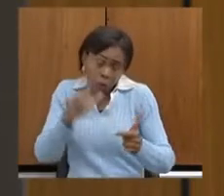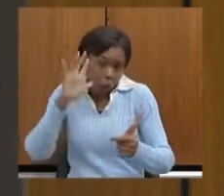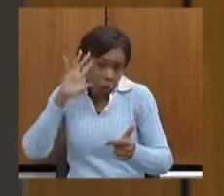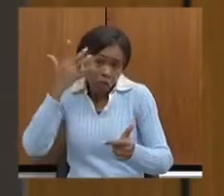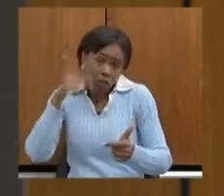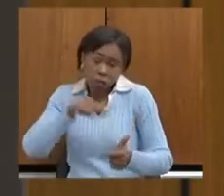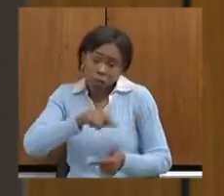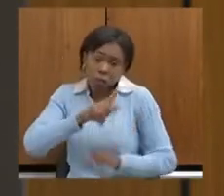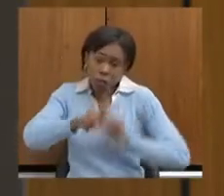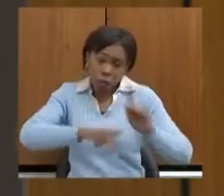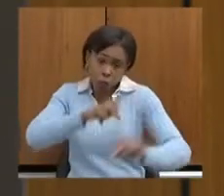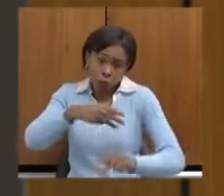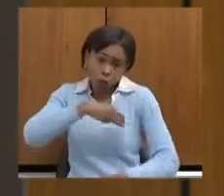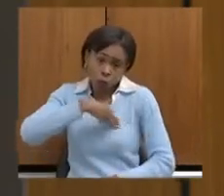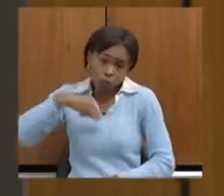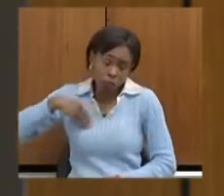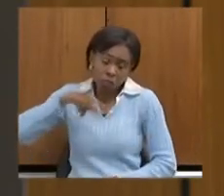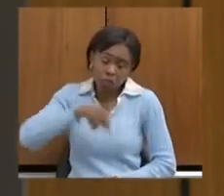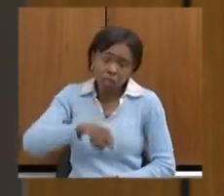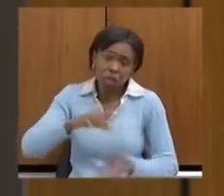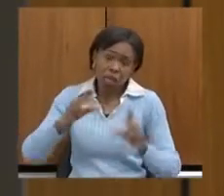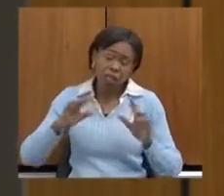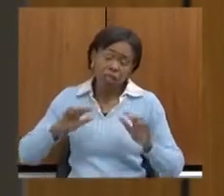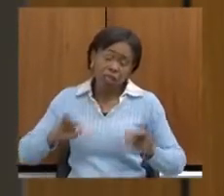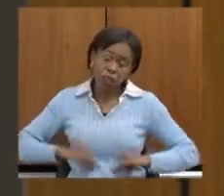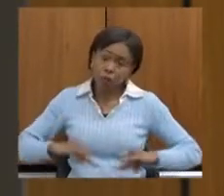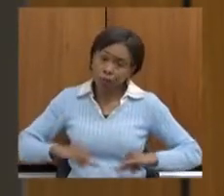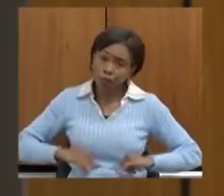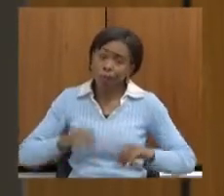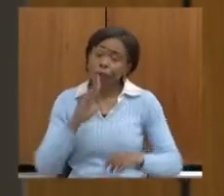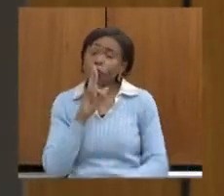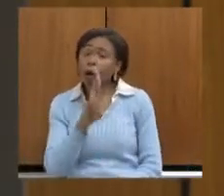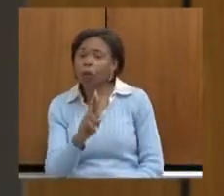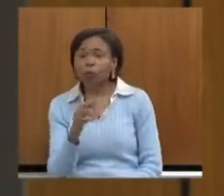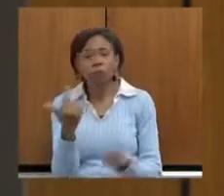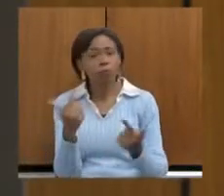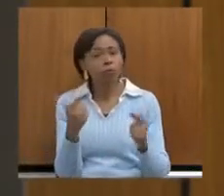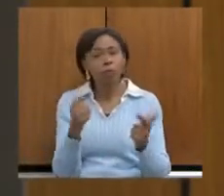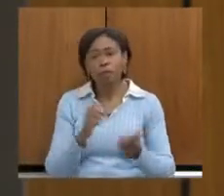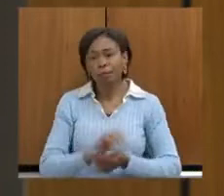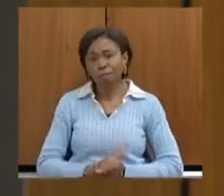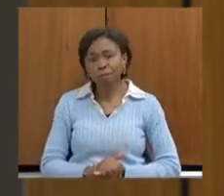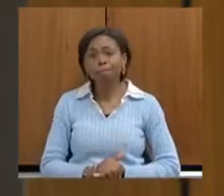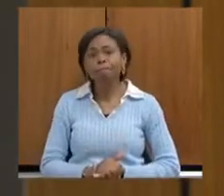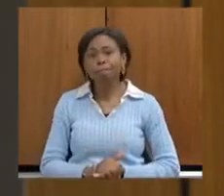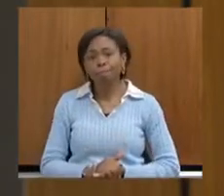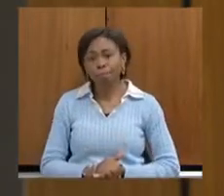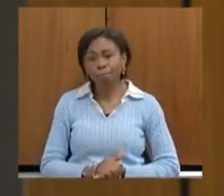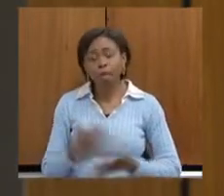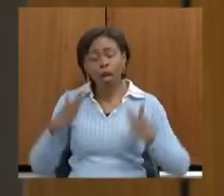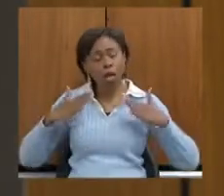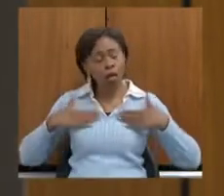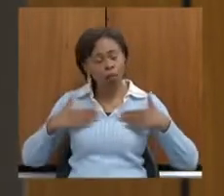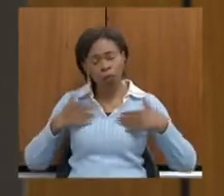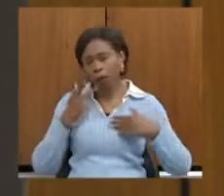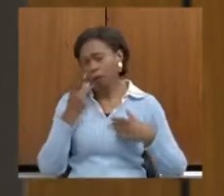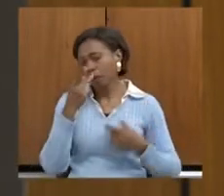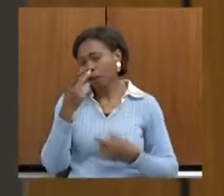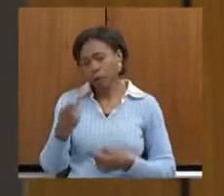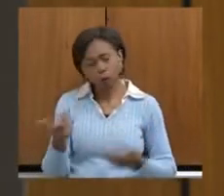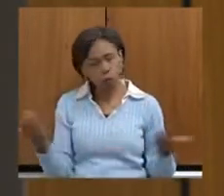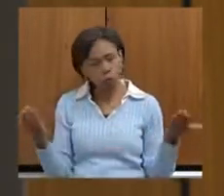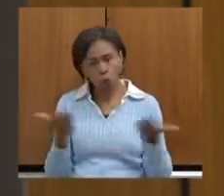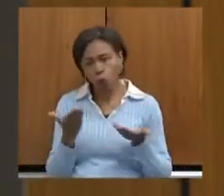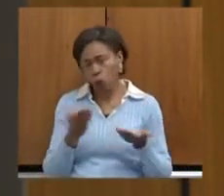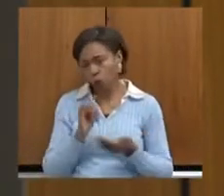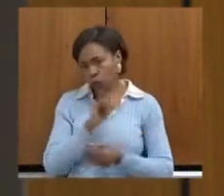o coitados atingido que está aí buscando resposta não tem a resposta peça é a minhas palavras que